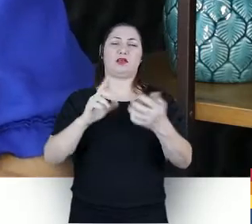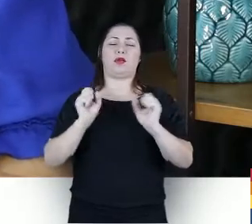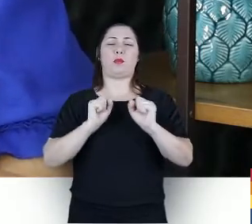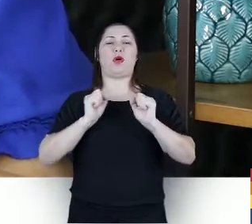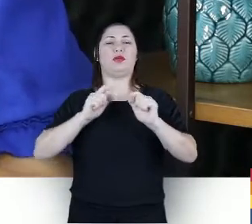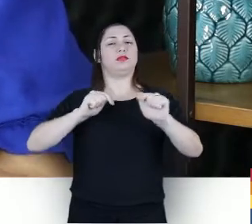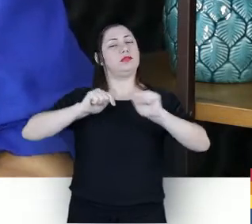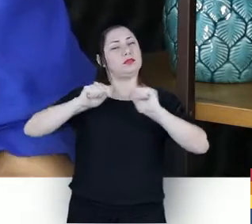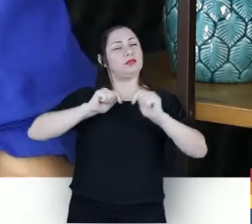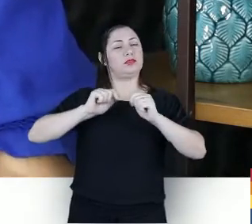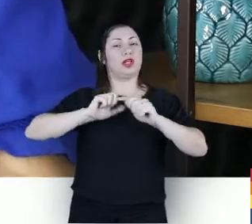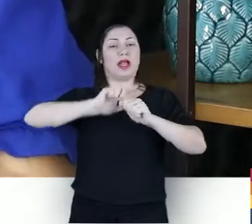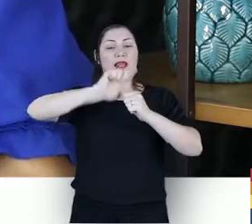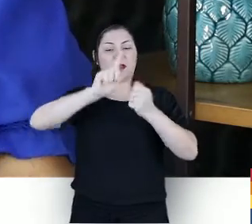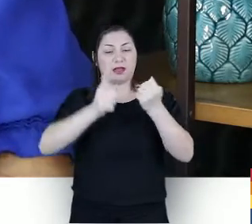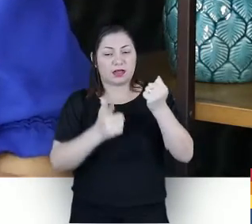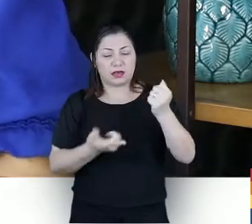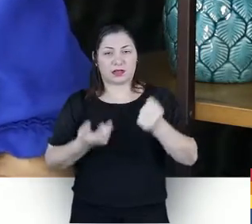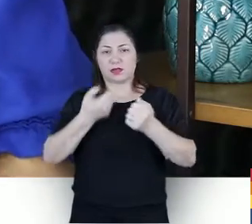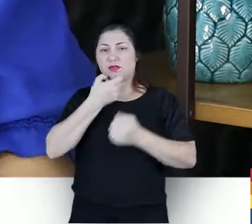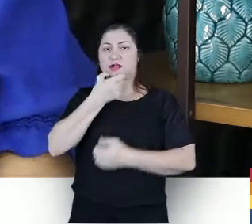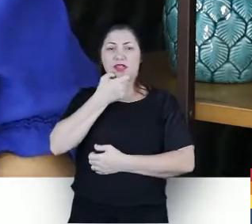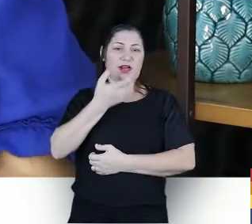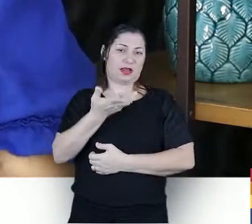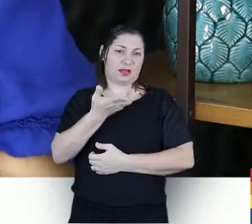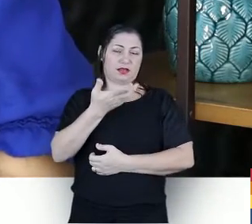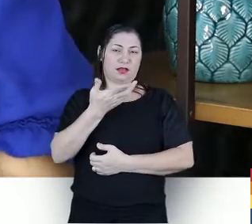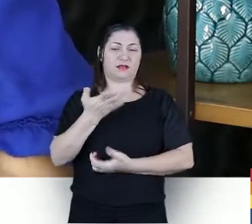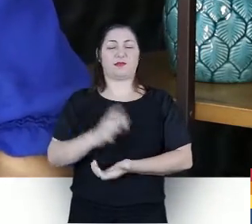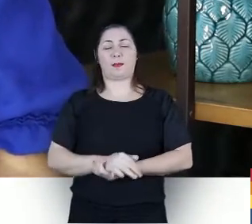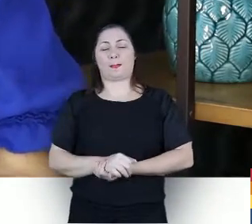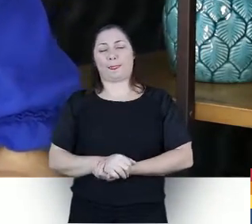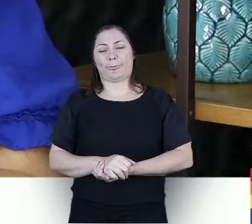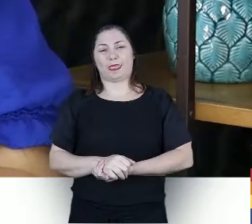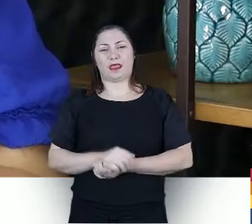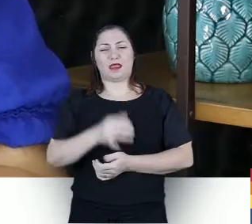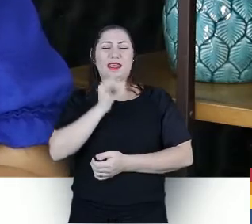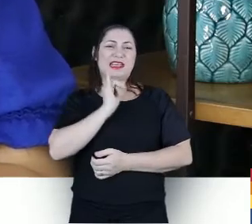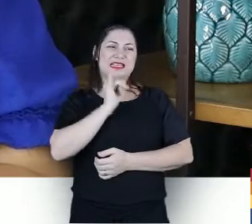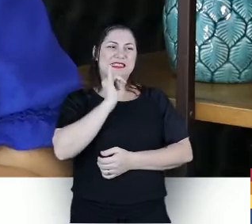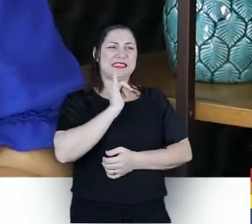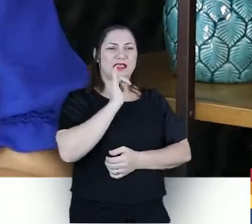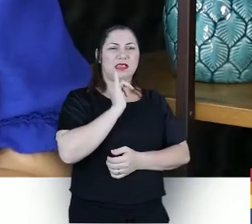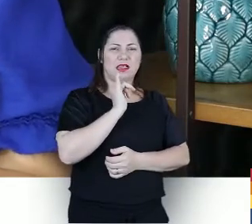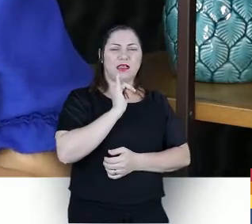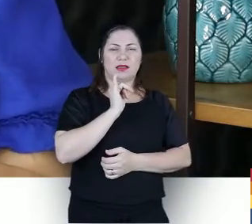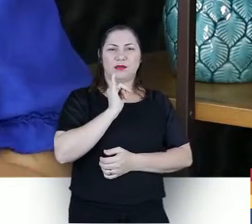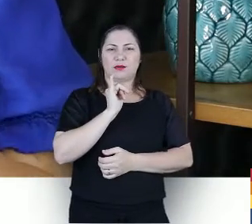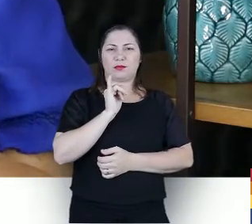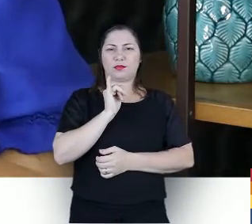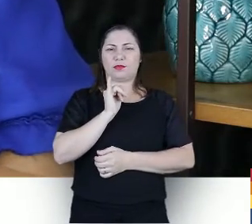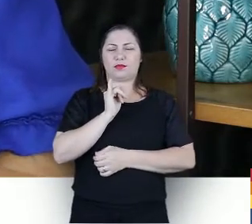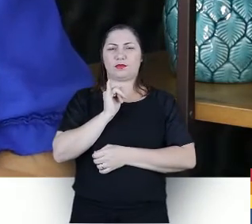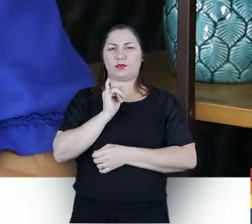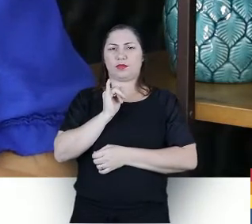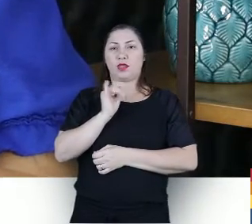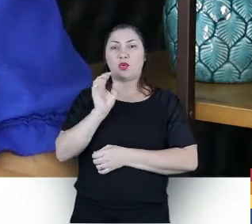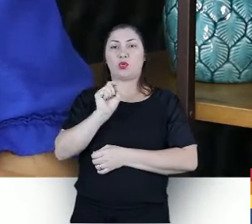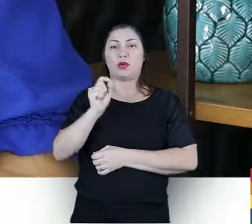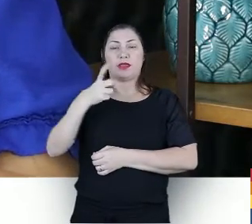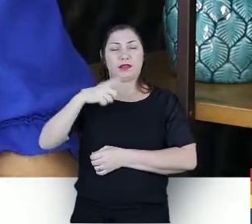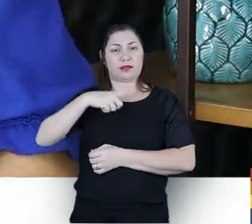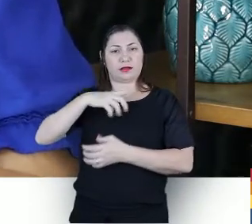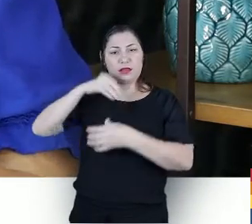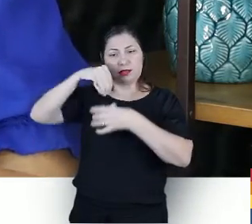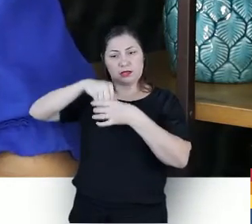da contemporaneidade de produção de literatura inglesa. Bom, e aí a gente vai trazer